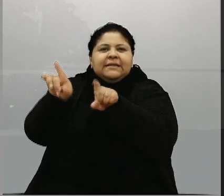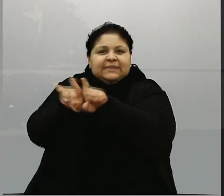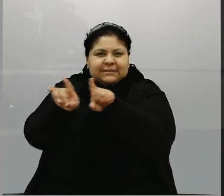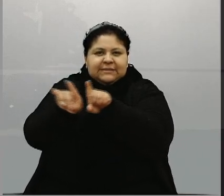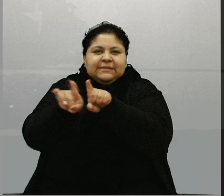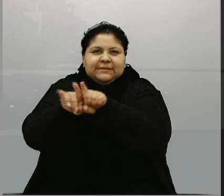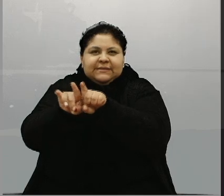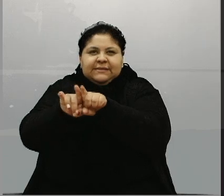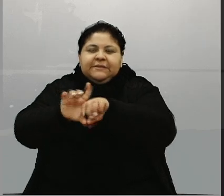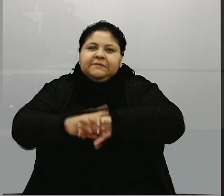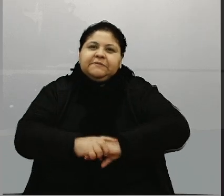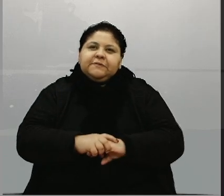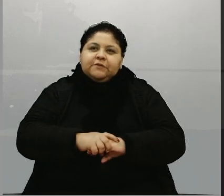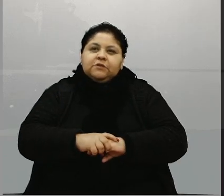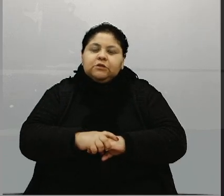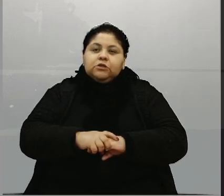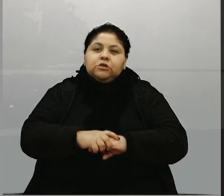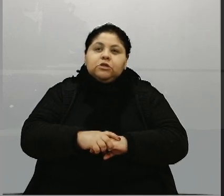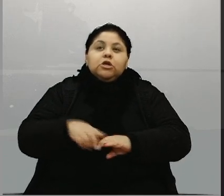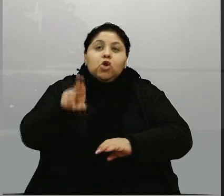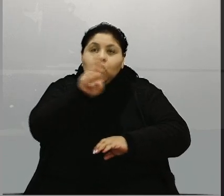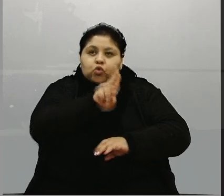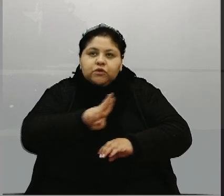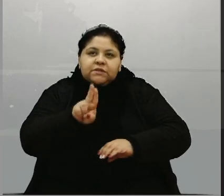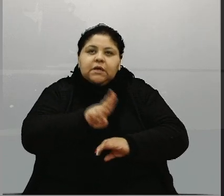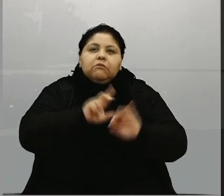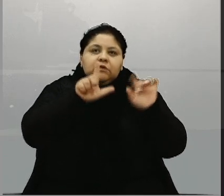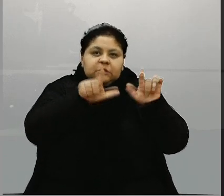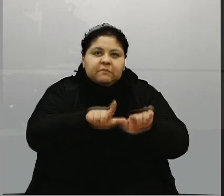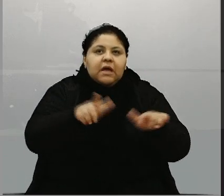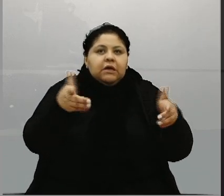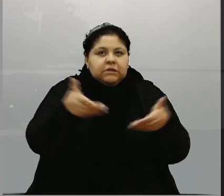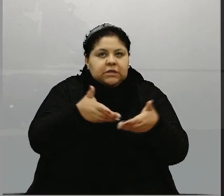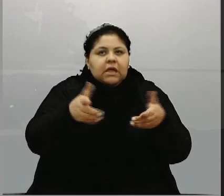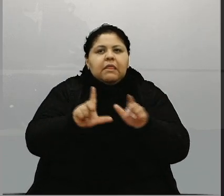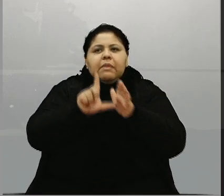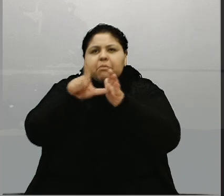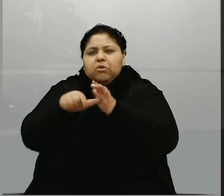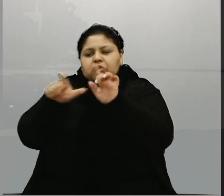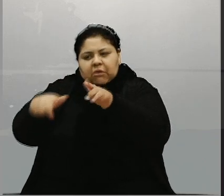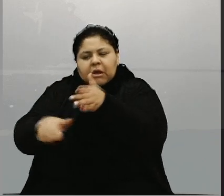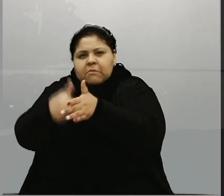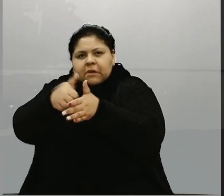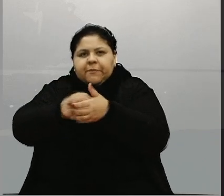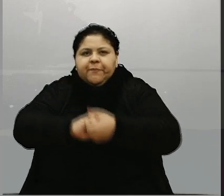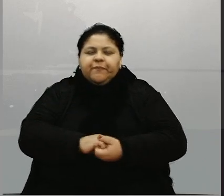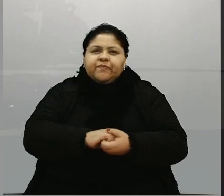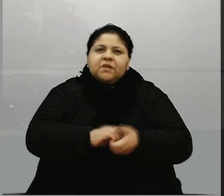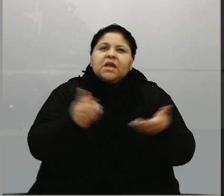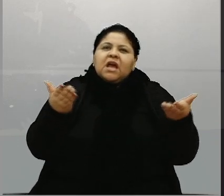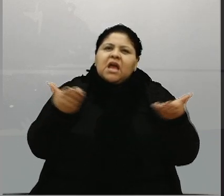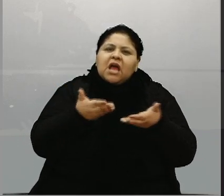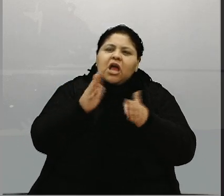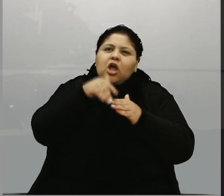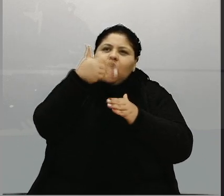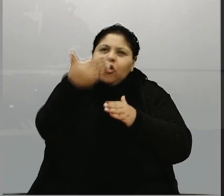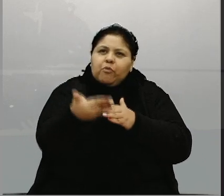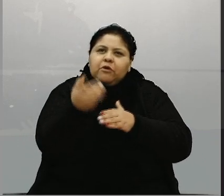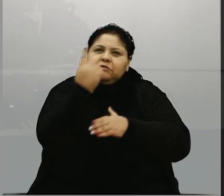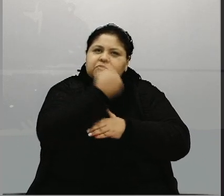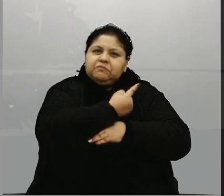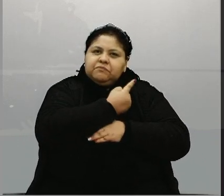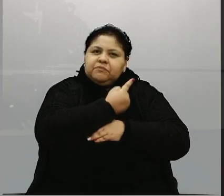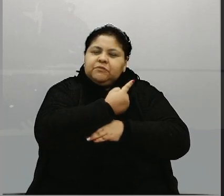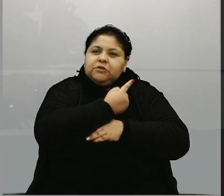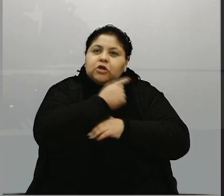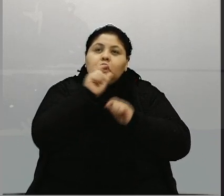pequenas salas está nos dando esse espaço e logo, logo vai nos dar um espaço melhor. Agora, o próximo slide é